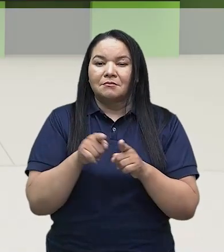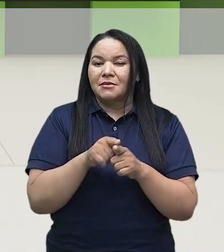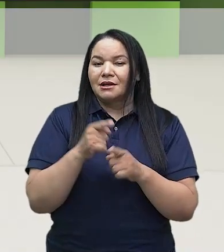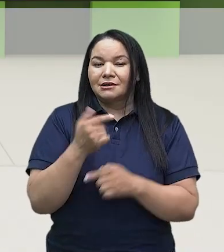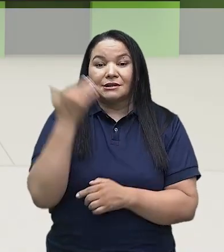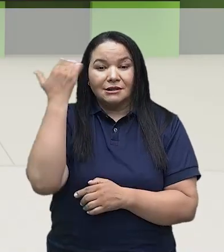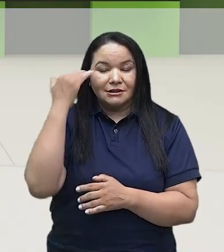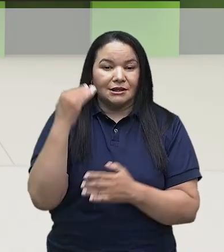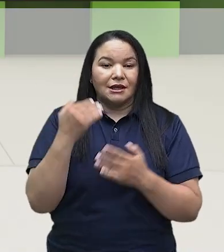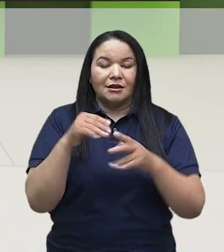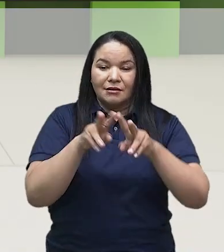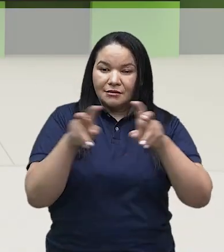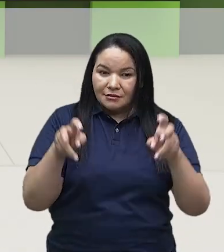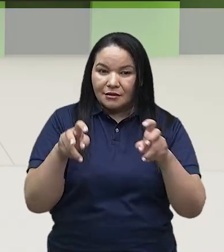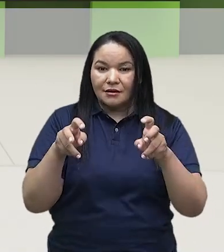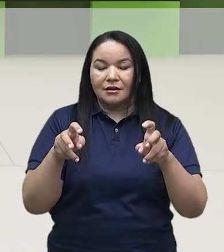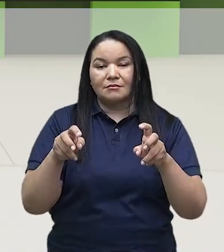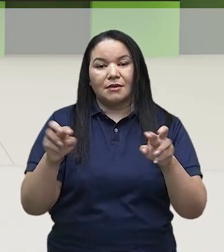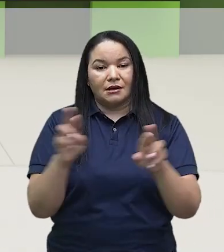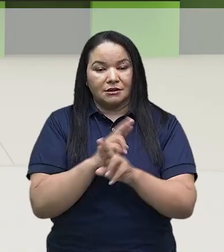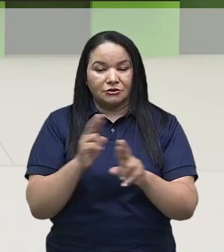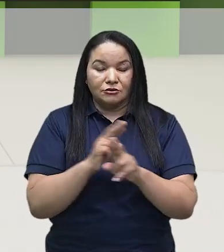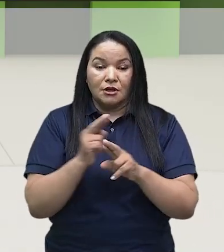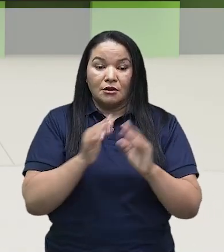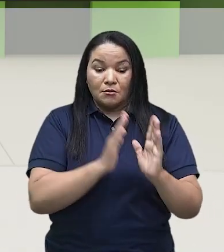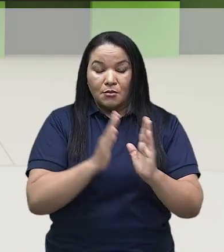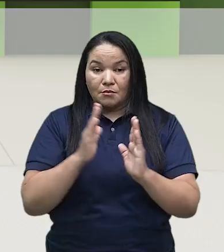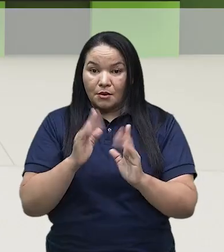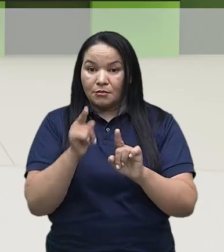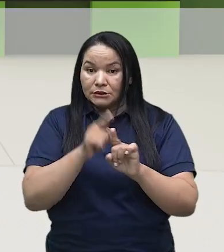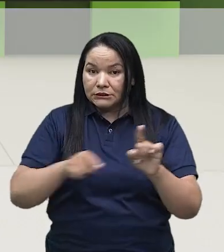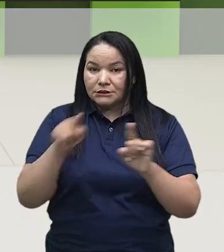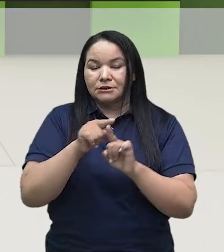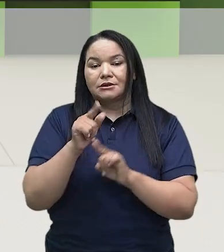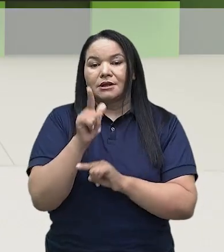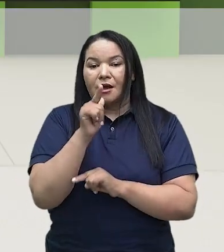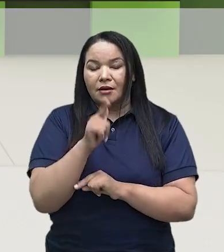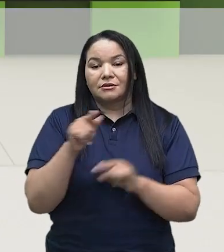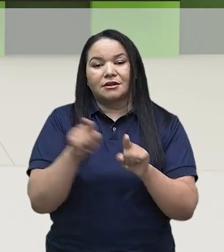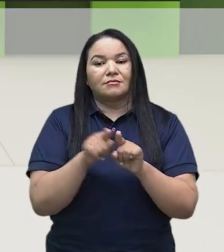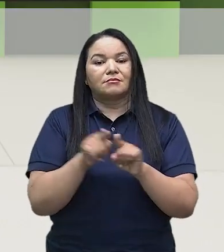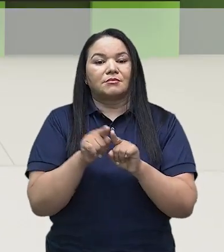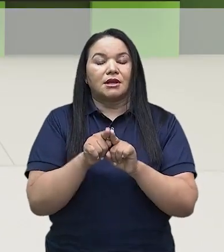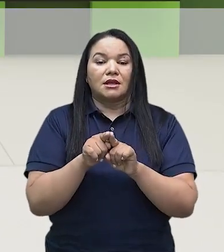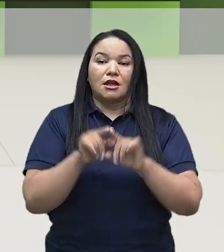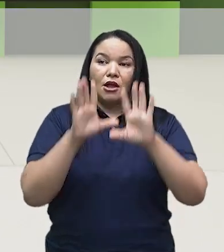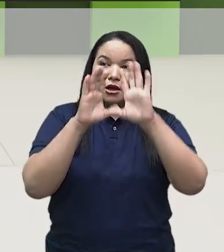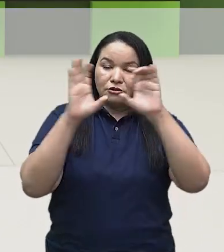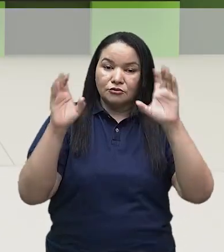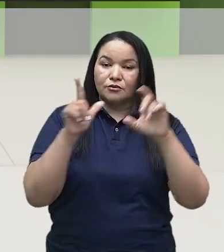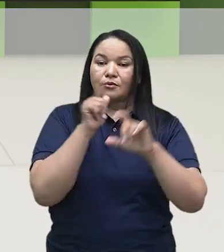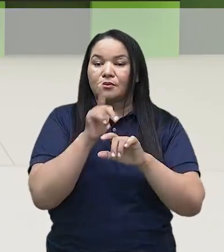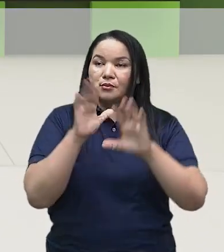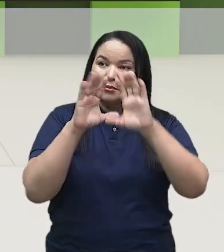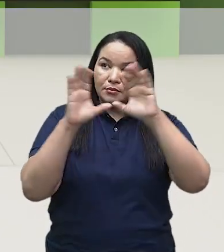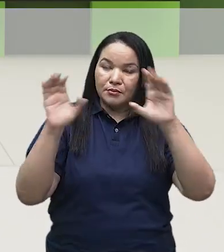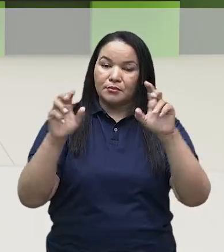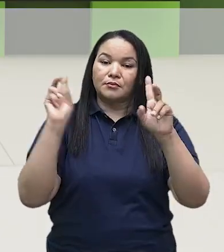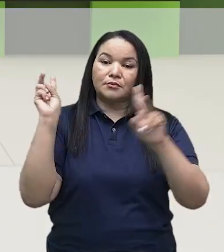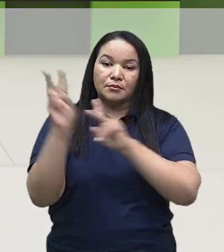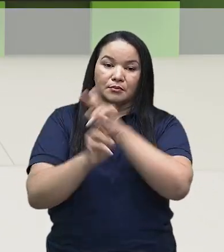entender sobre esse assunto, né, sobre o ciclo da água e também, como, por exemplo, os rios voadores, para